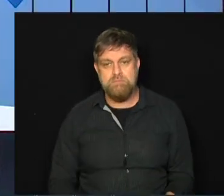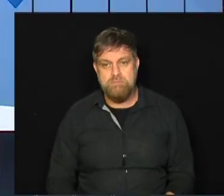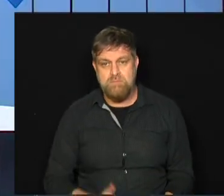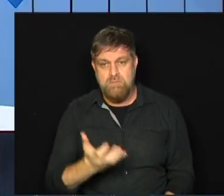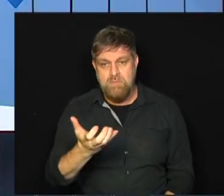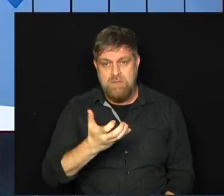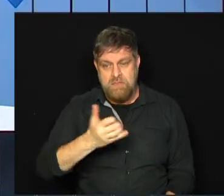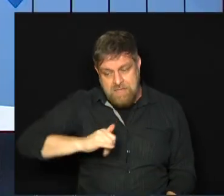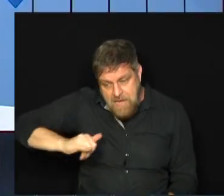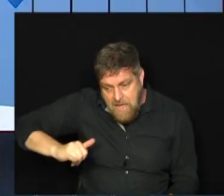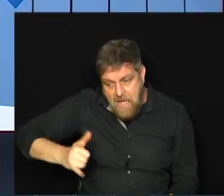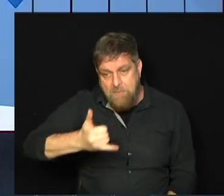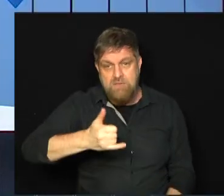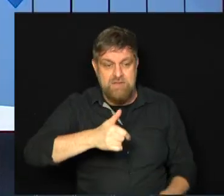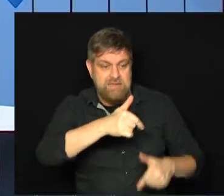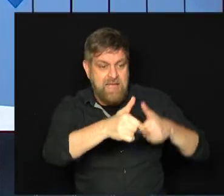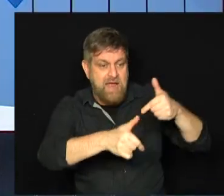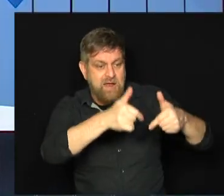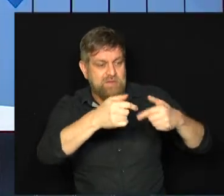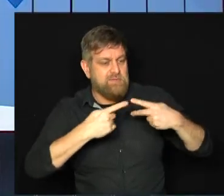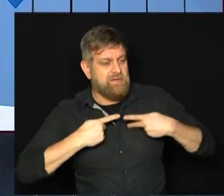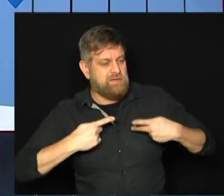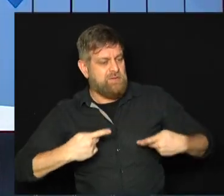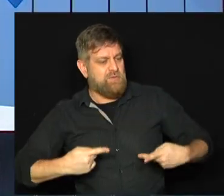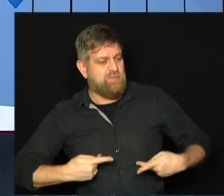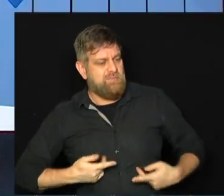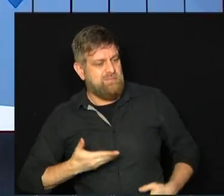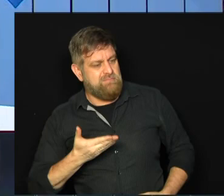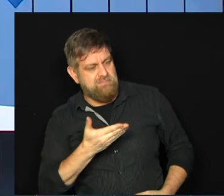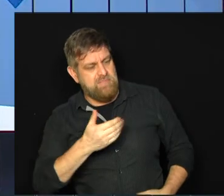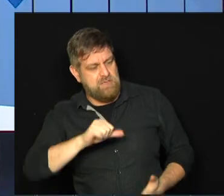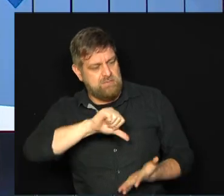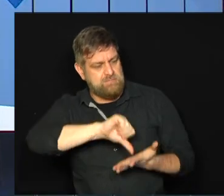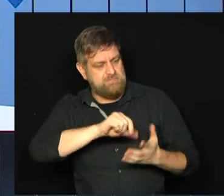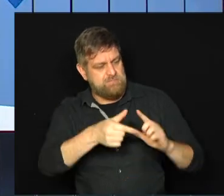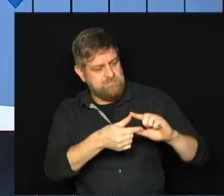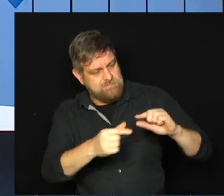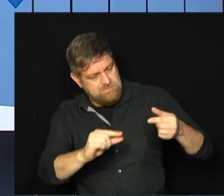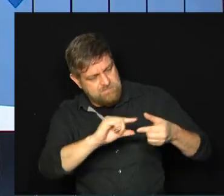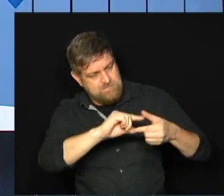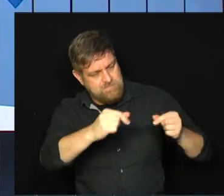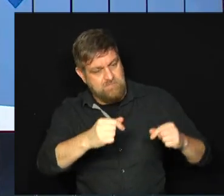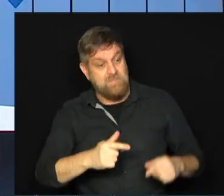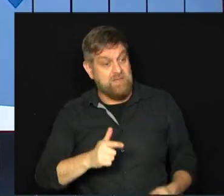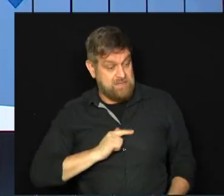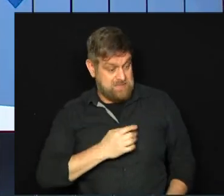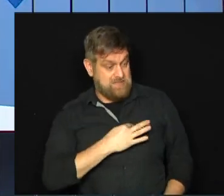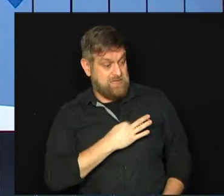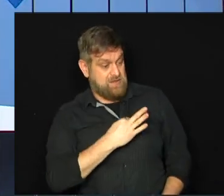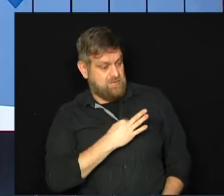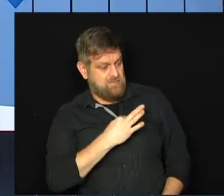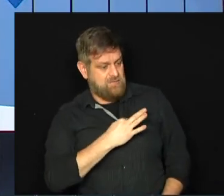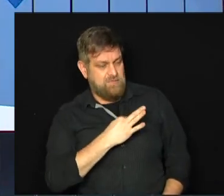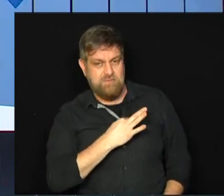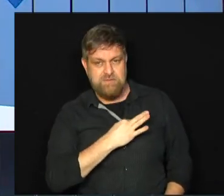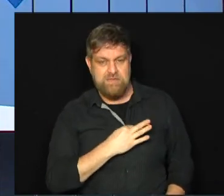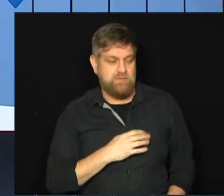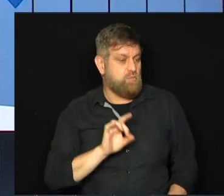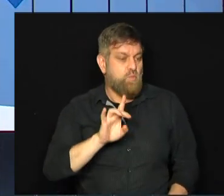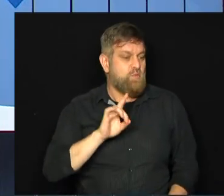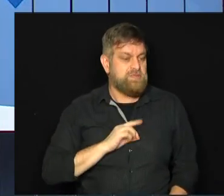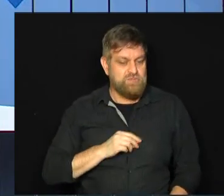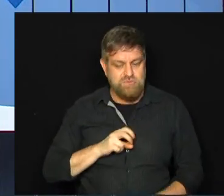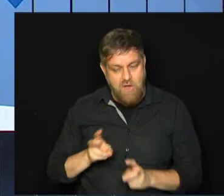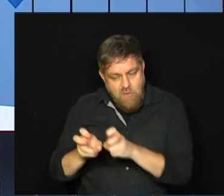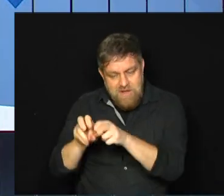pouquinho também do trabalho humano que tem, o trabalho humanizado aí. A senhora falou a questão dos voluntários aí, é muito além do tratamento